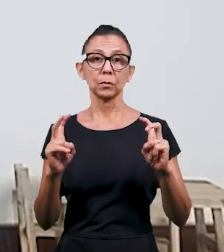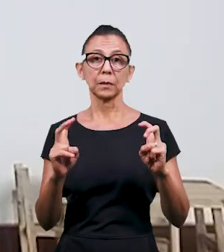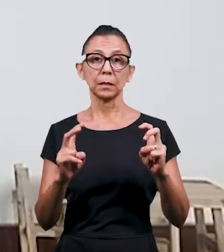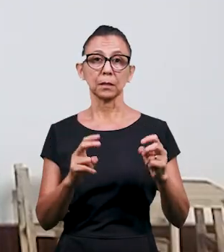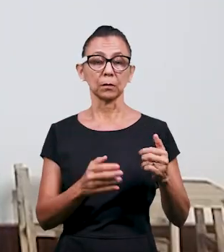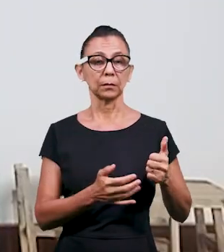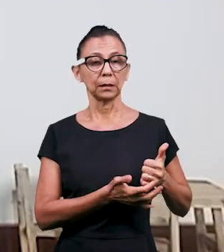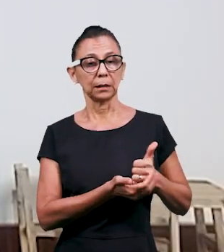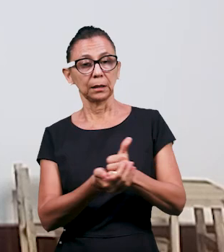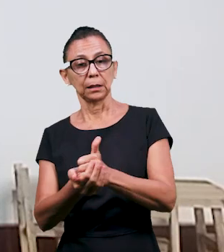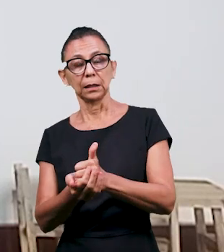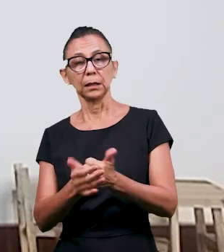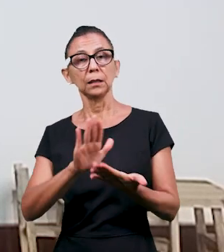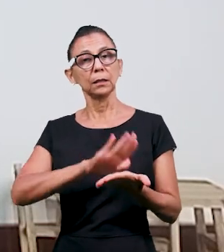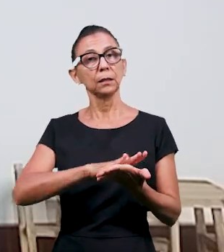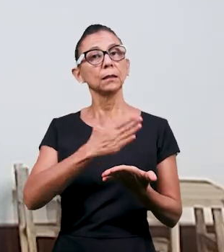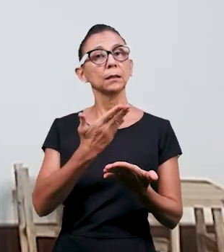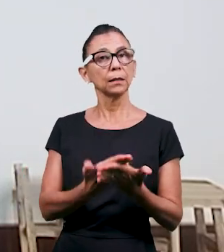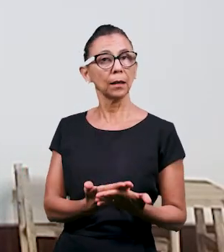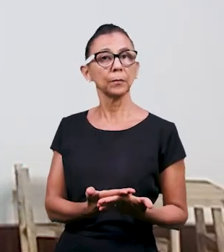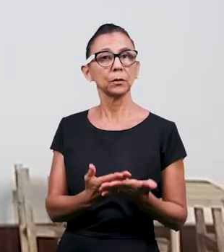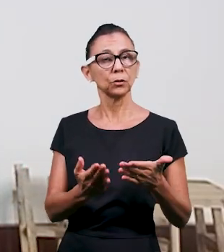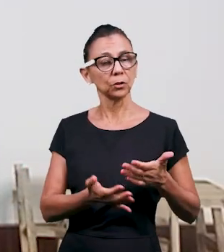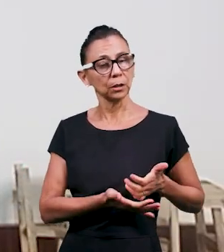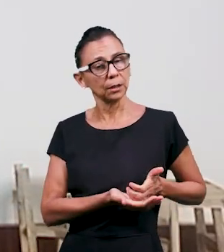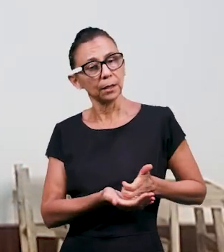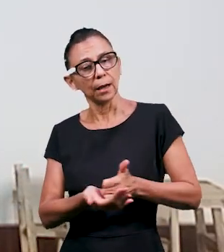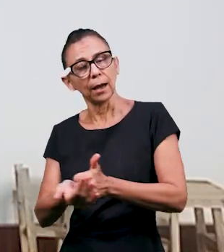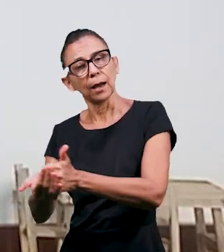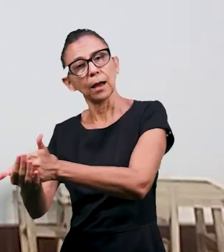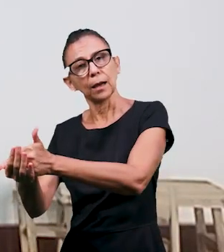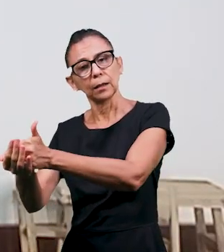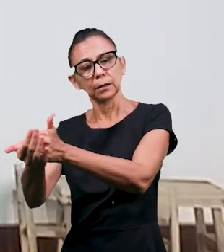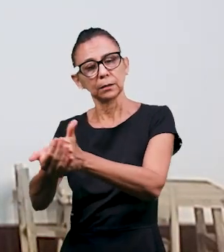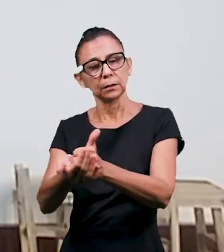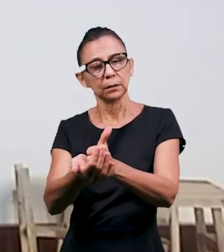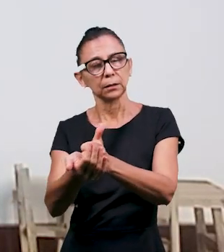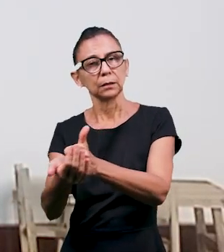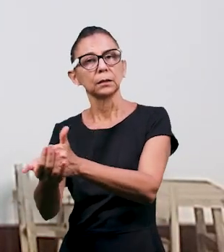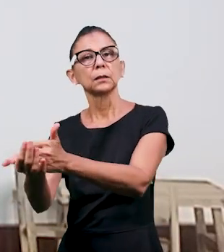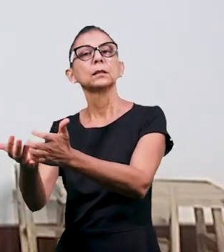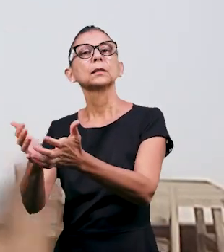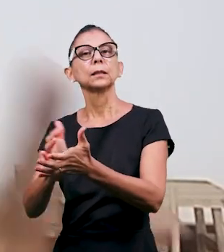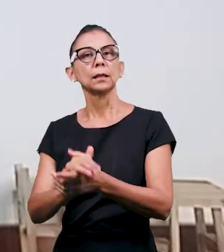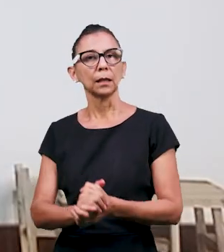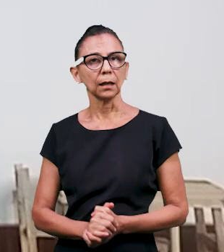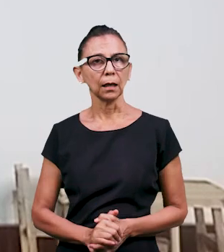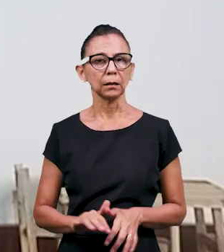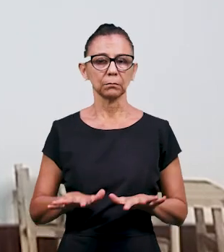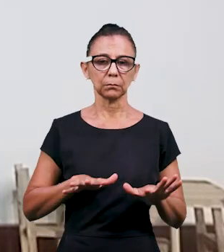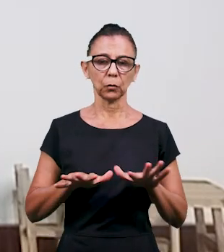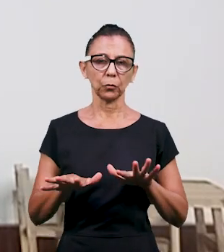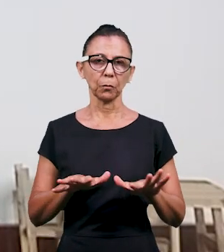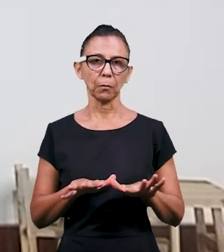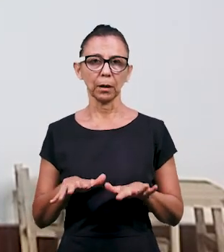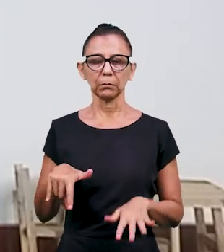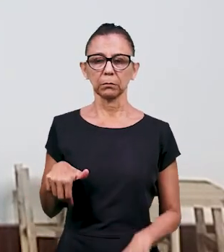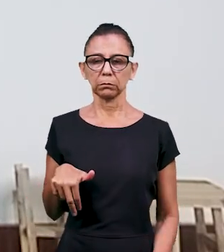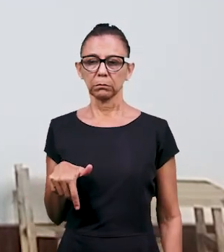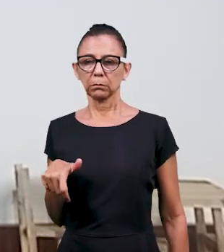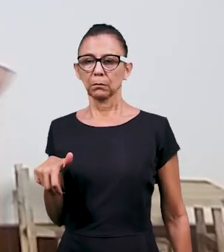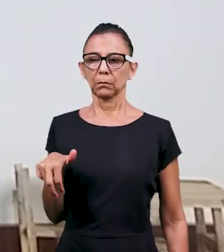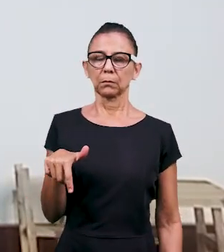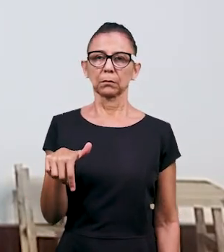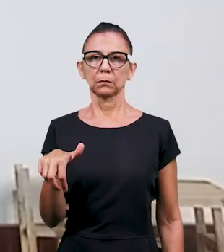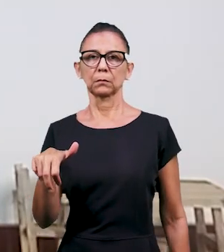um profissional que faz esses dois trabalhos. Além de interpretar, ele faz o trabalho também de guiar, da mobilidade